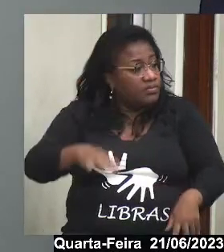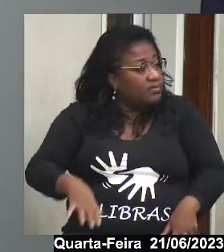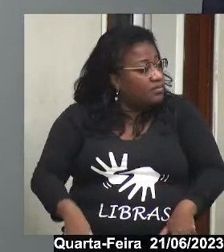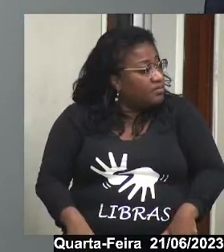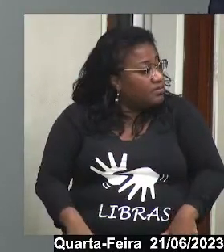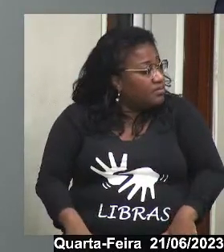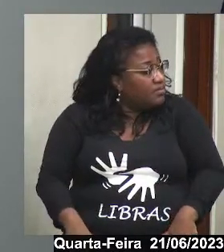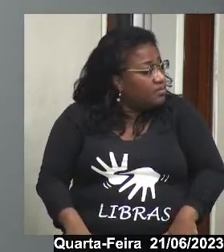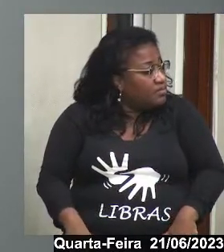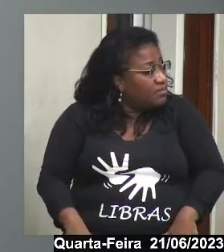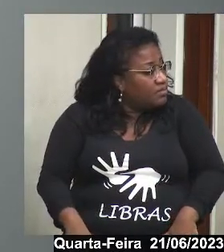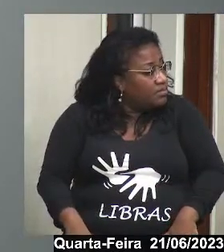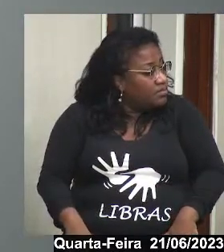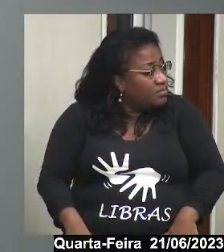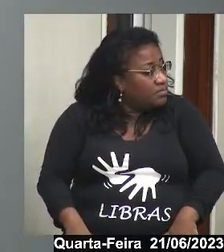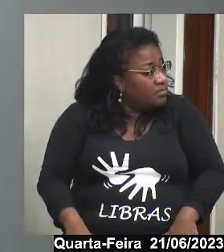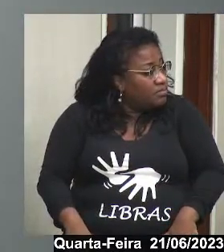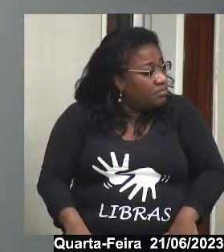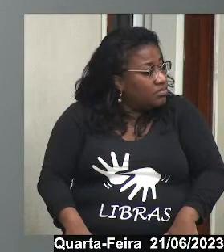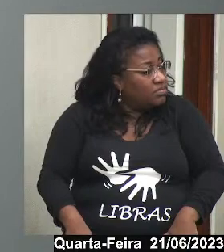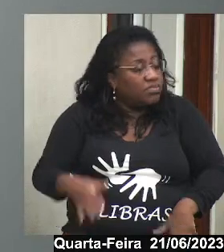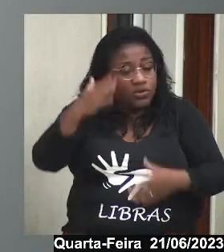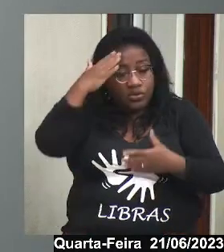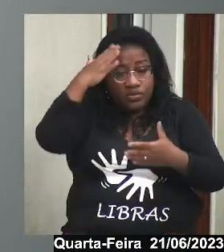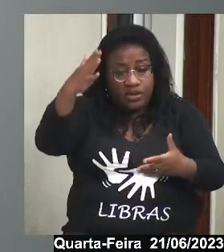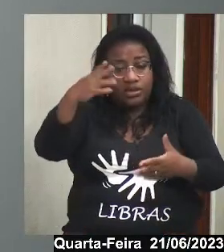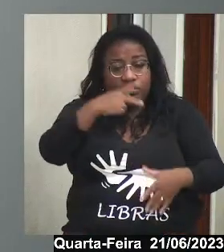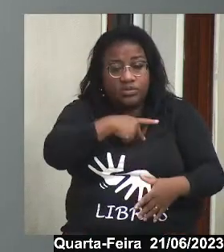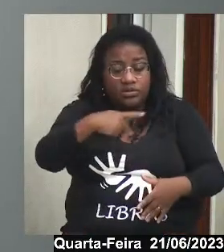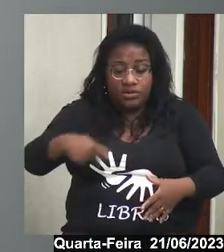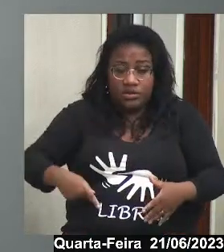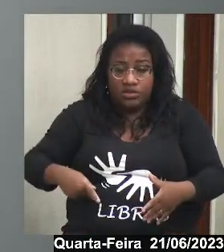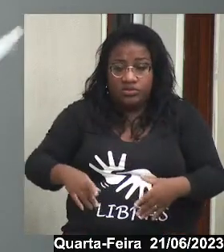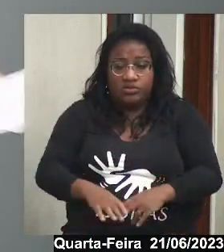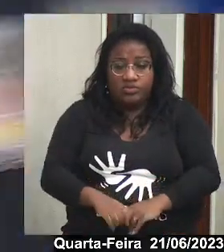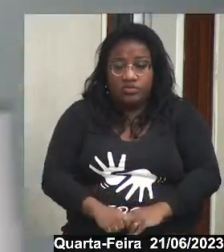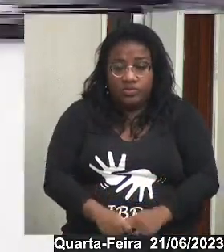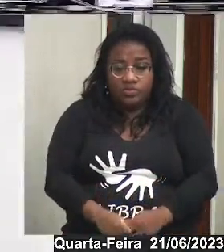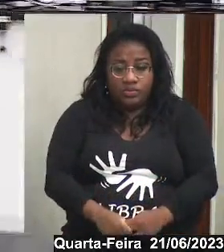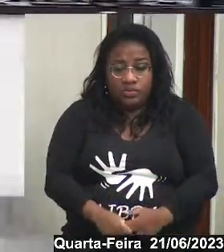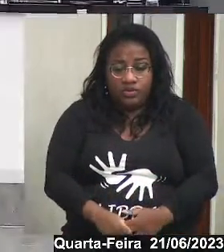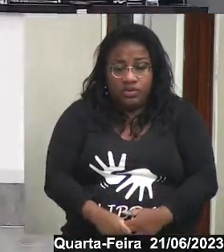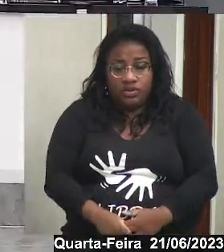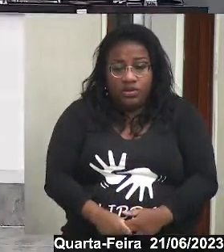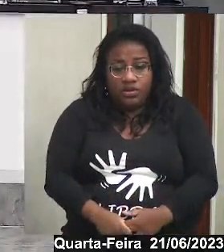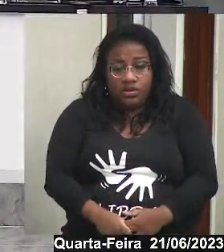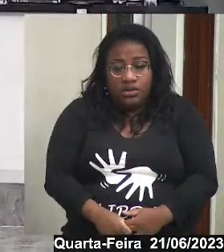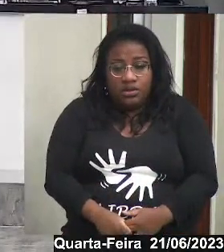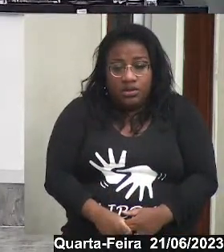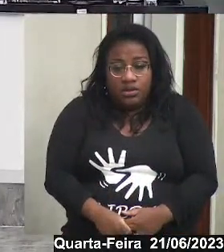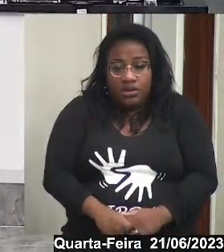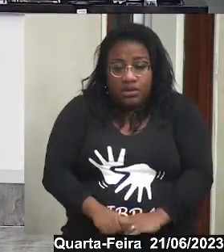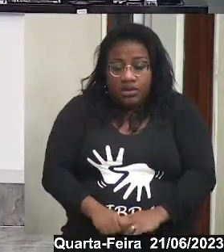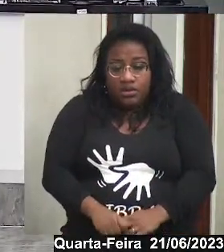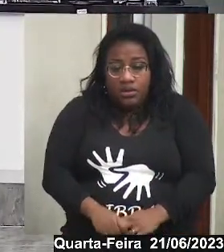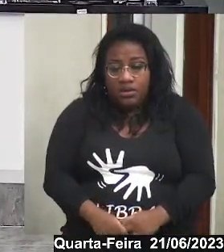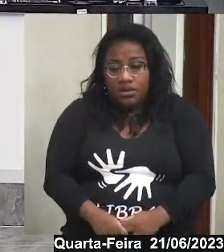mais mal intencionadas do centro histórico. Muito obrigado, presidente. Próximo inscrito.